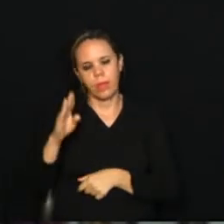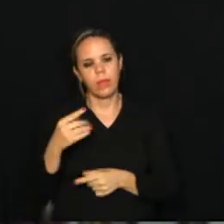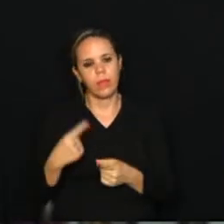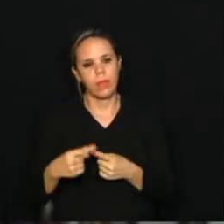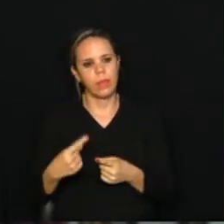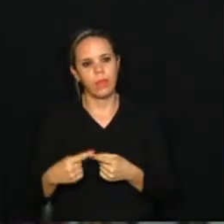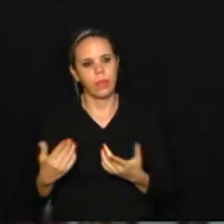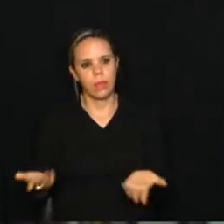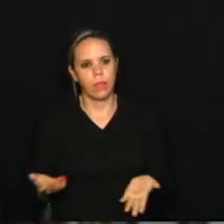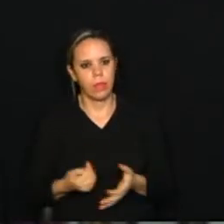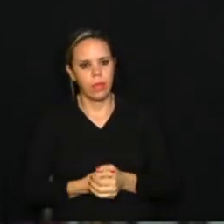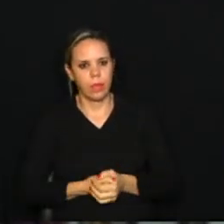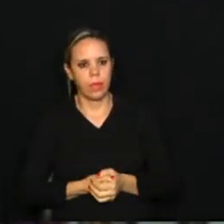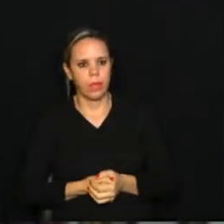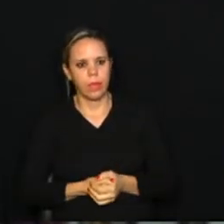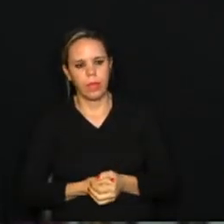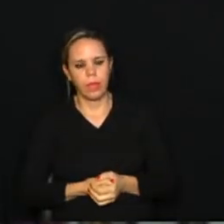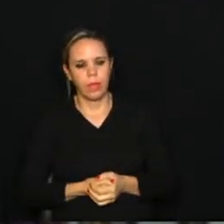porque